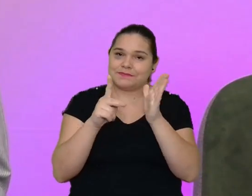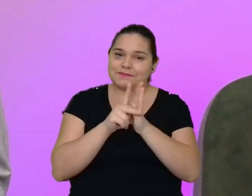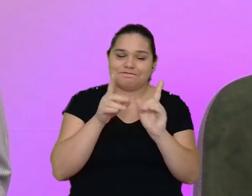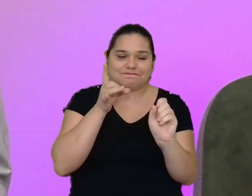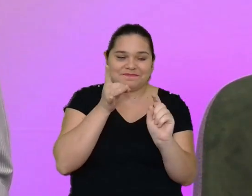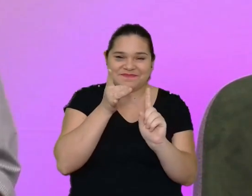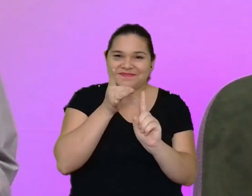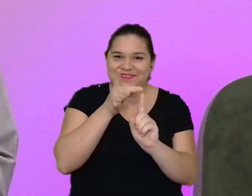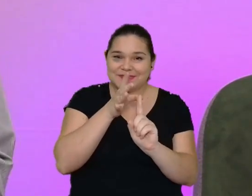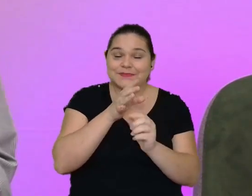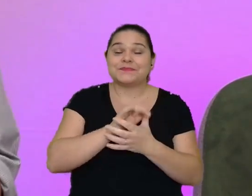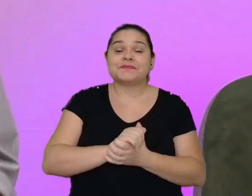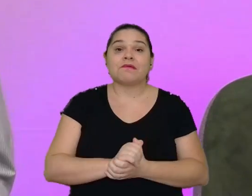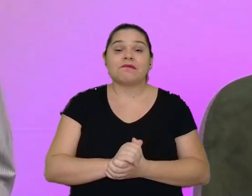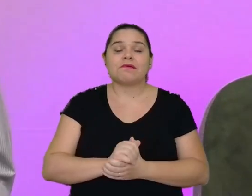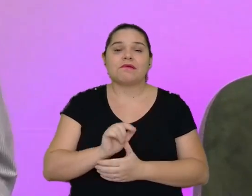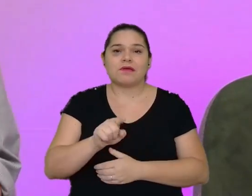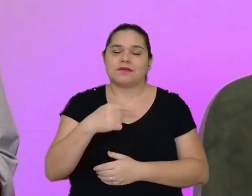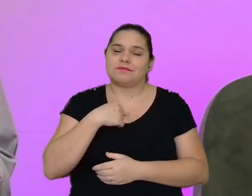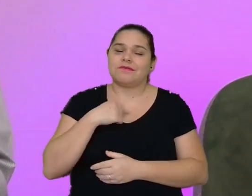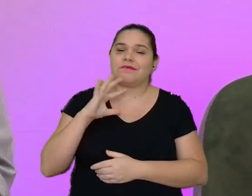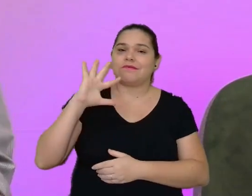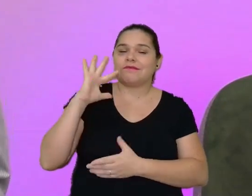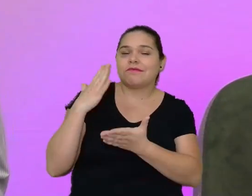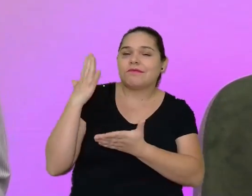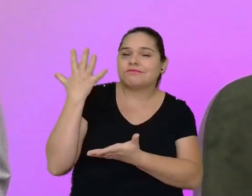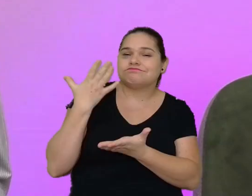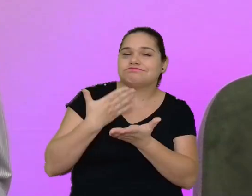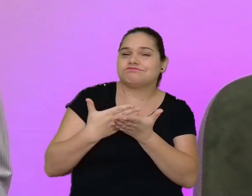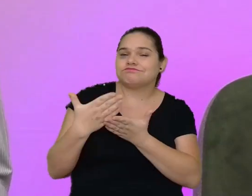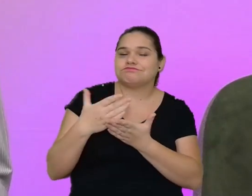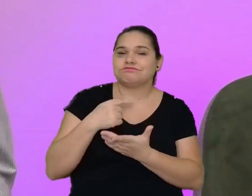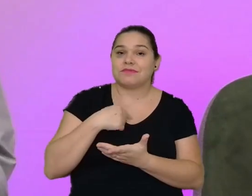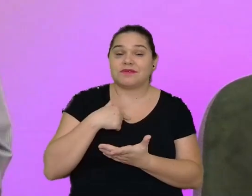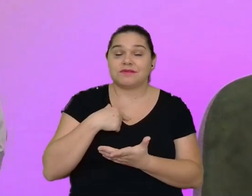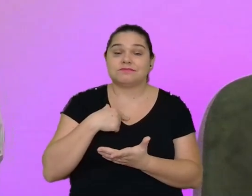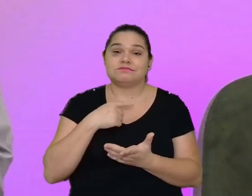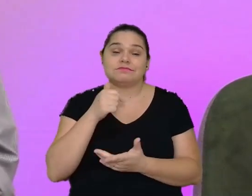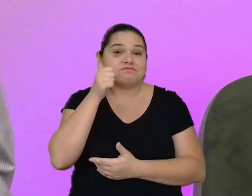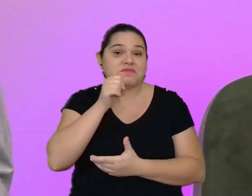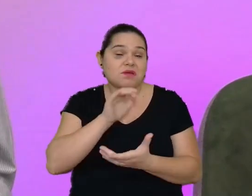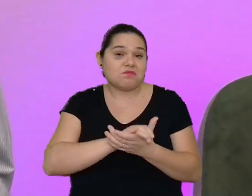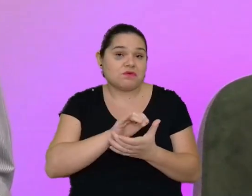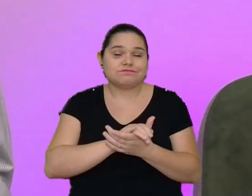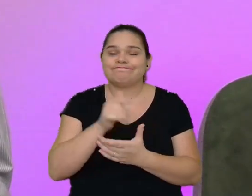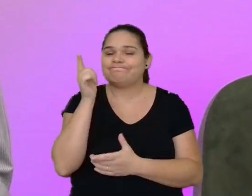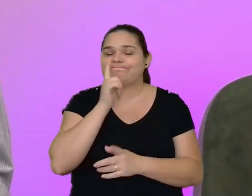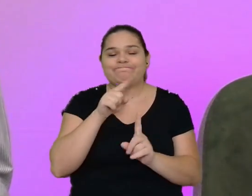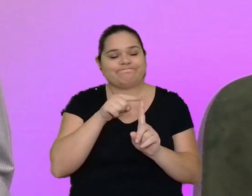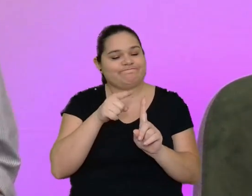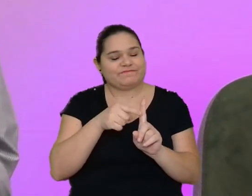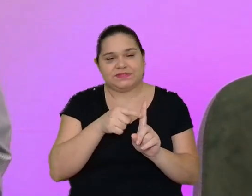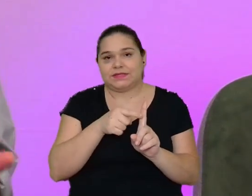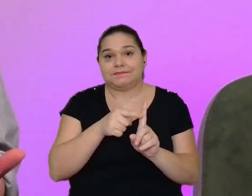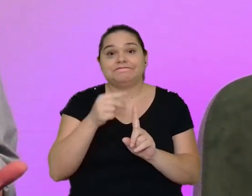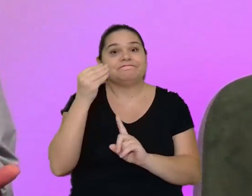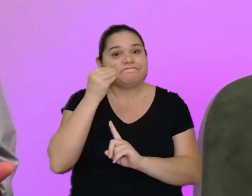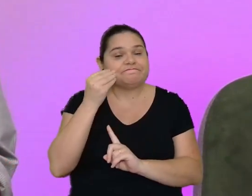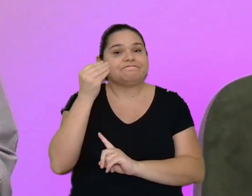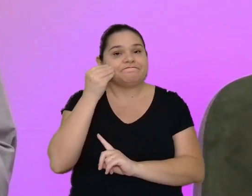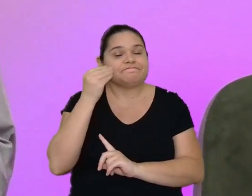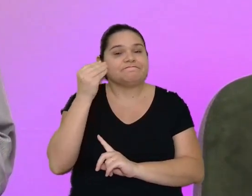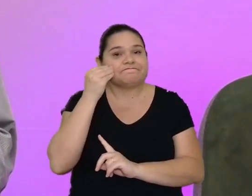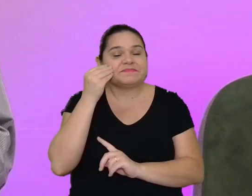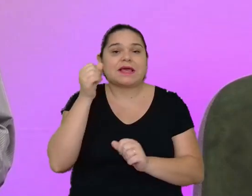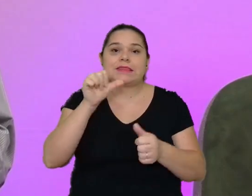gente passou por uma jornada difícil, tivemos que fazer um tratamento para os meus dois filhos, e a partir disso a gente criou a